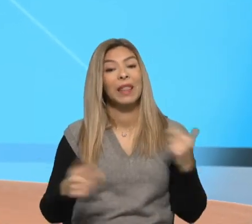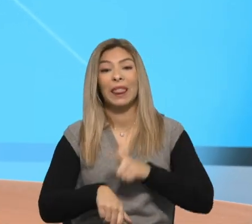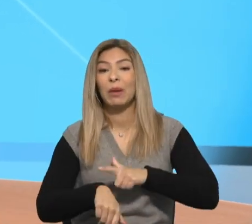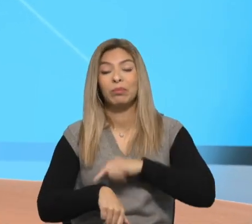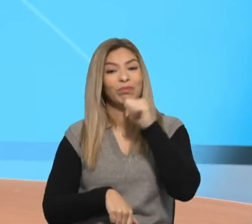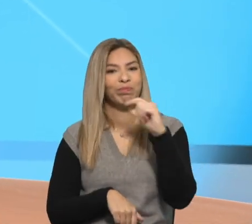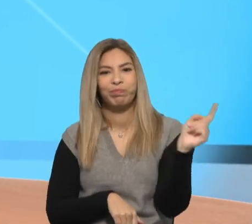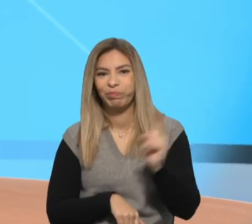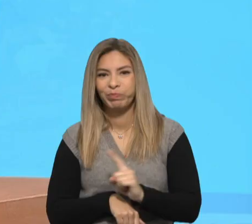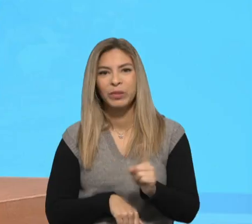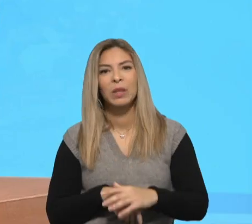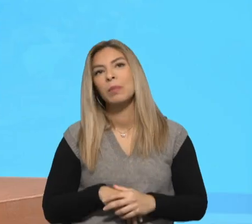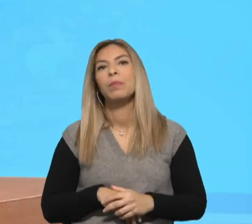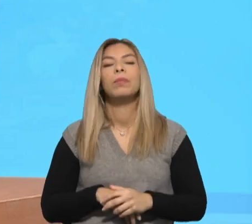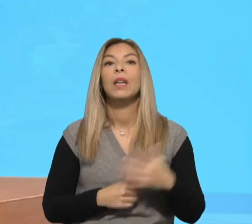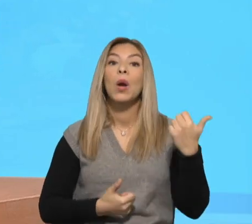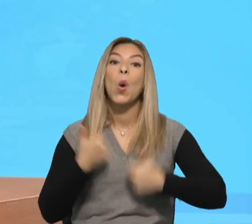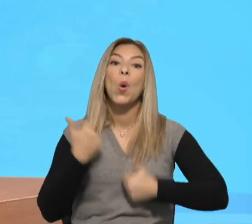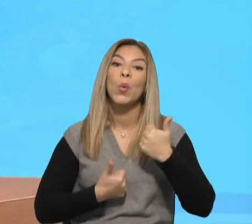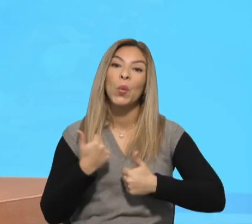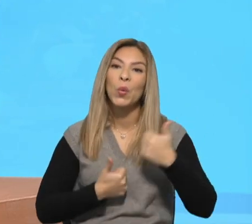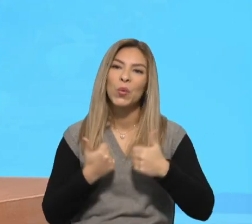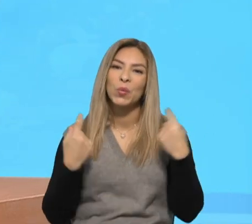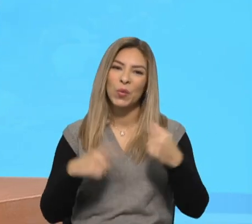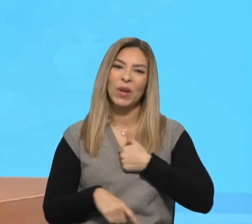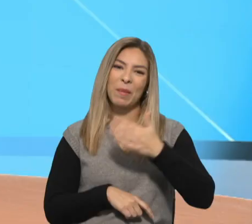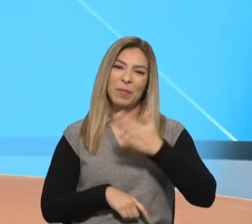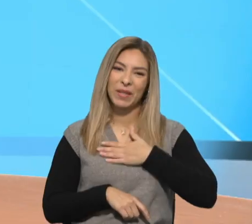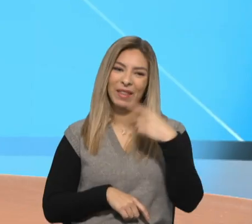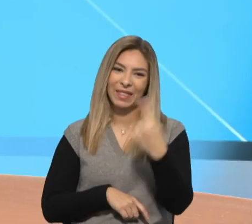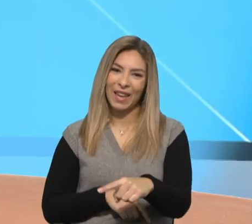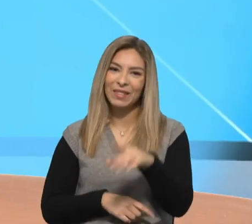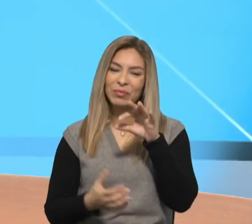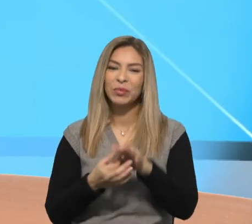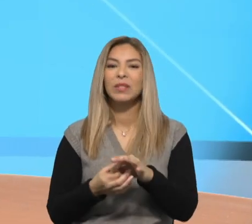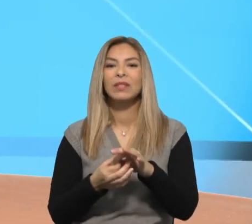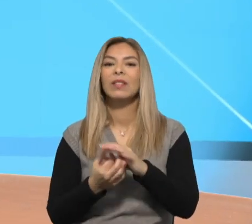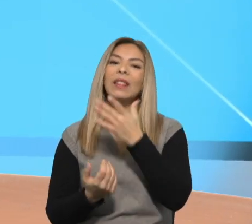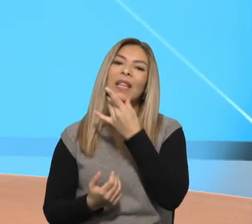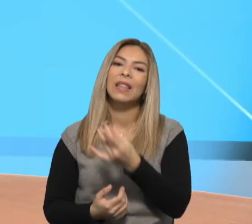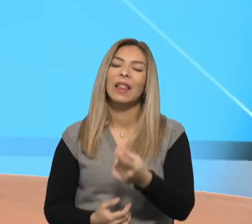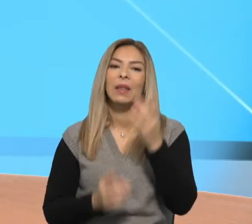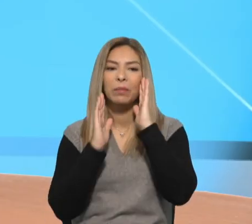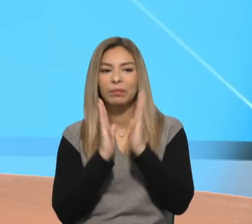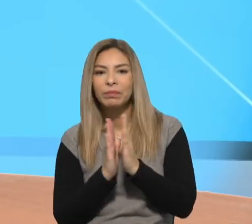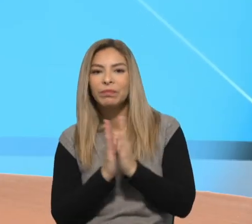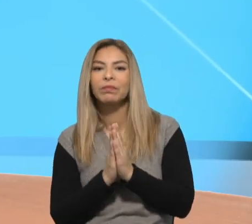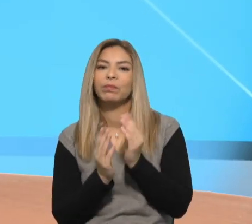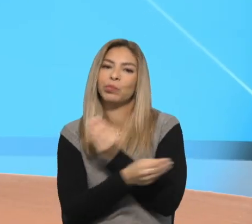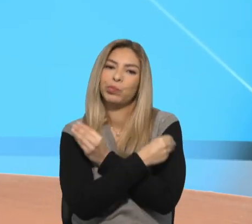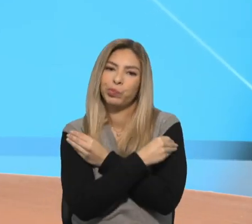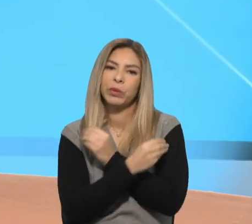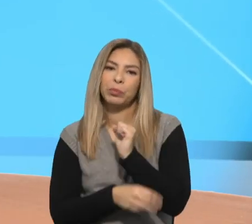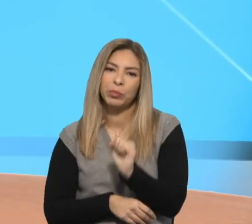além, mas só... Ficamos com os concursos de presépios nas empresas. Lembrar apenas que é a simbologia do Natal e um